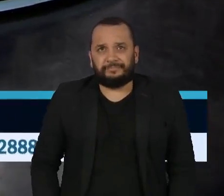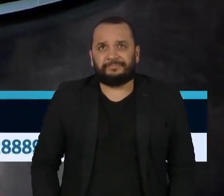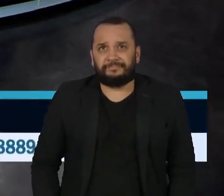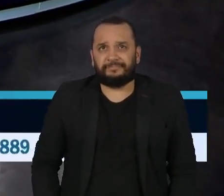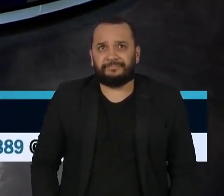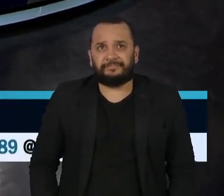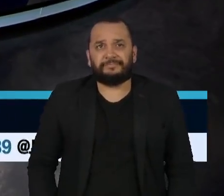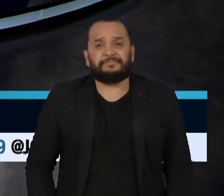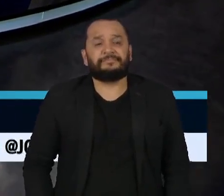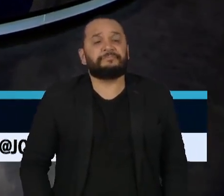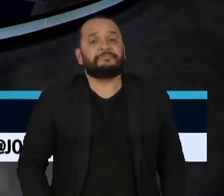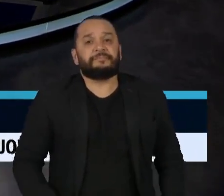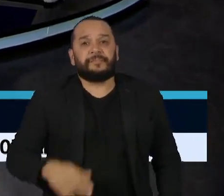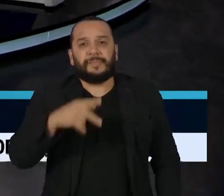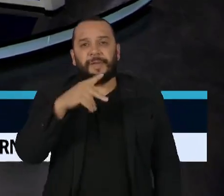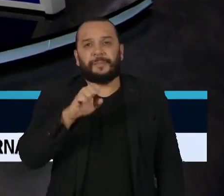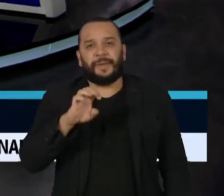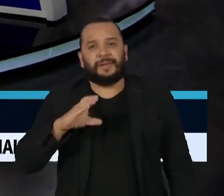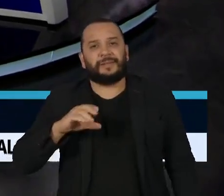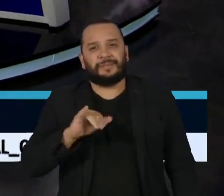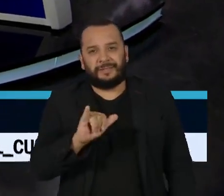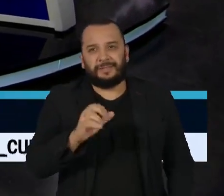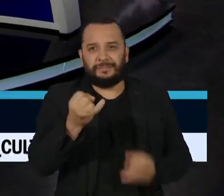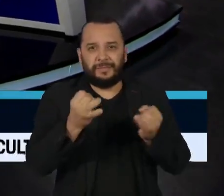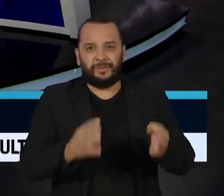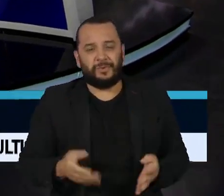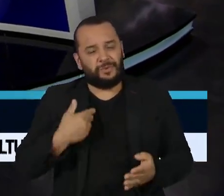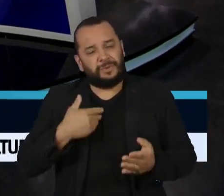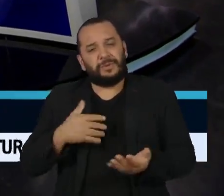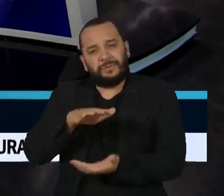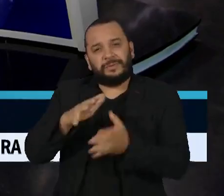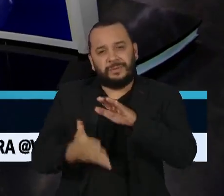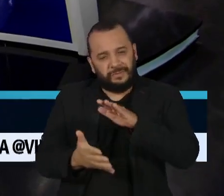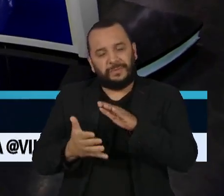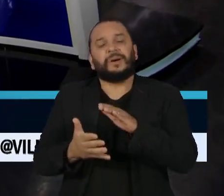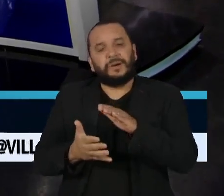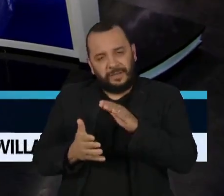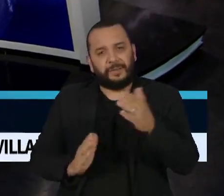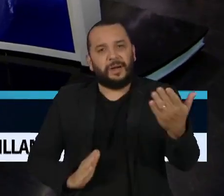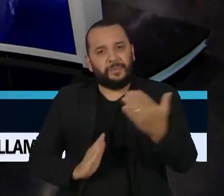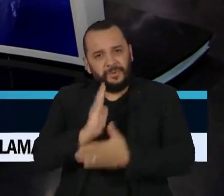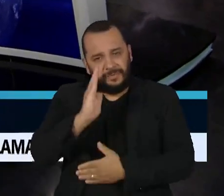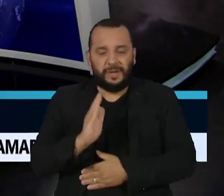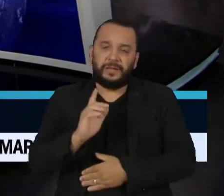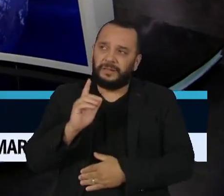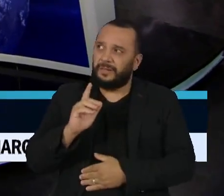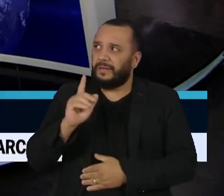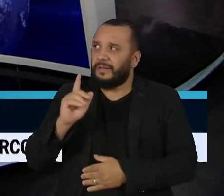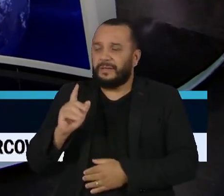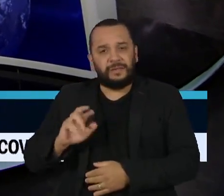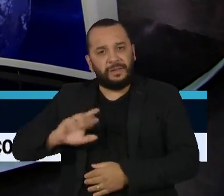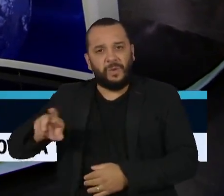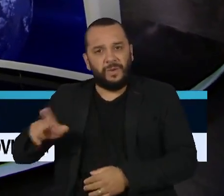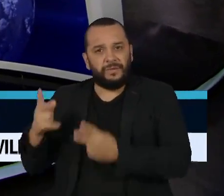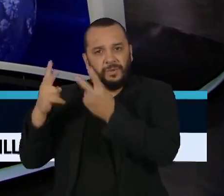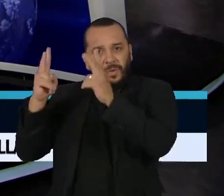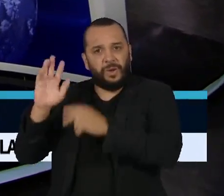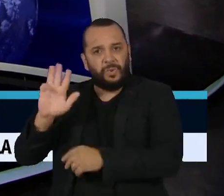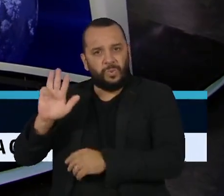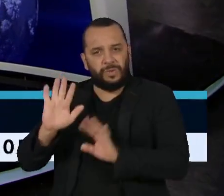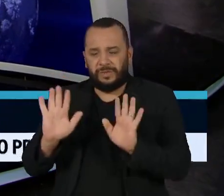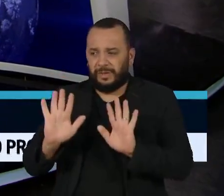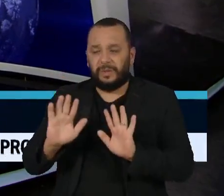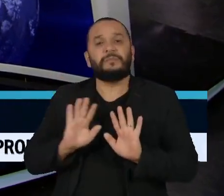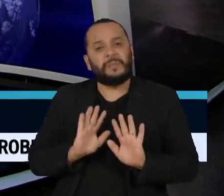Senes, o Percy Nascimento comenta aqui: muitos dizem que a aprovação da reforma não é uma vitória de Lula. Pode ser que sim, pode ser que não. Mas com certeza foi uma derrota